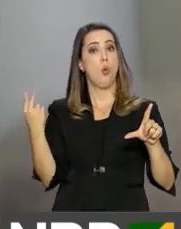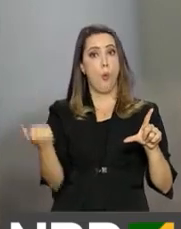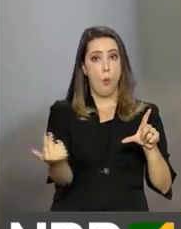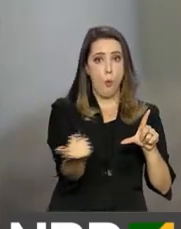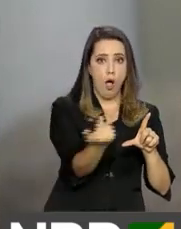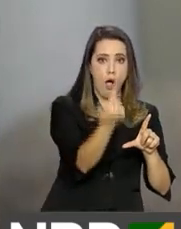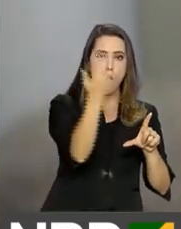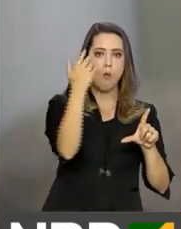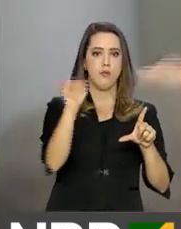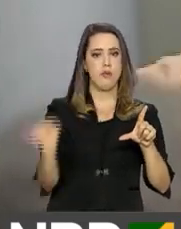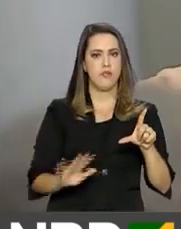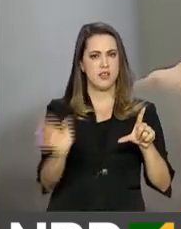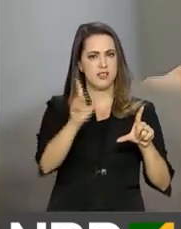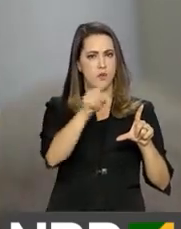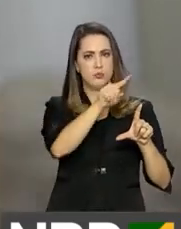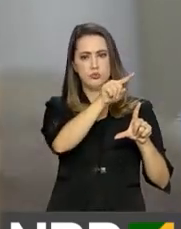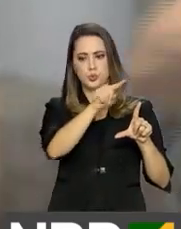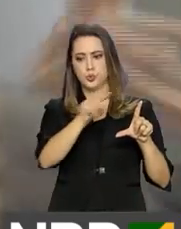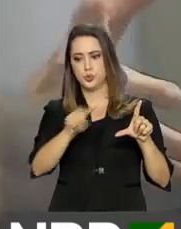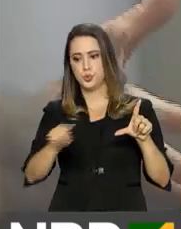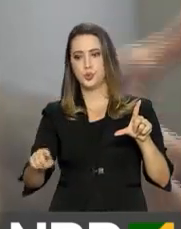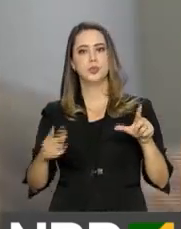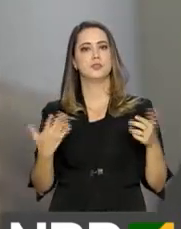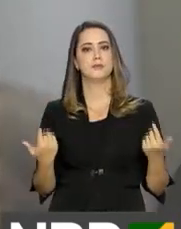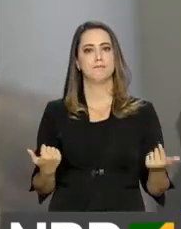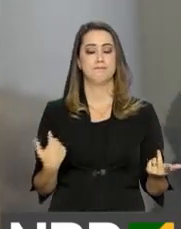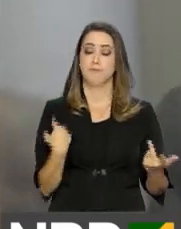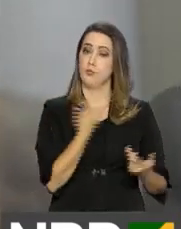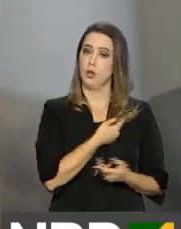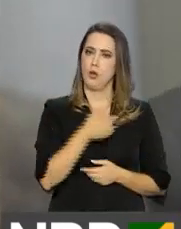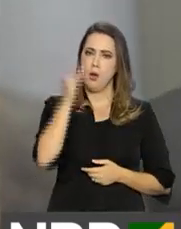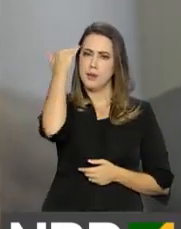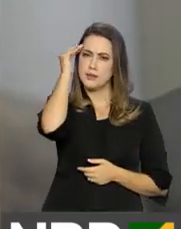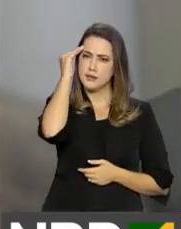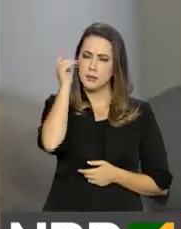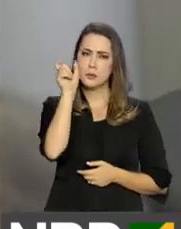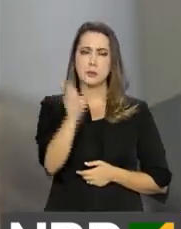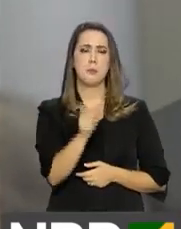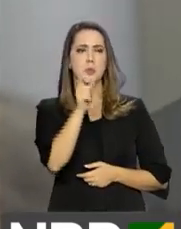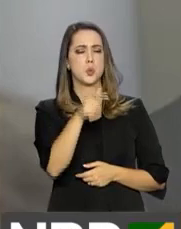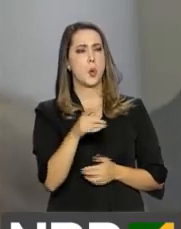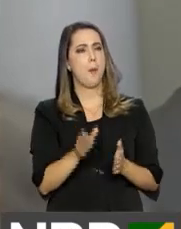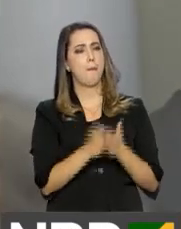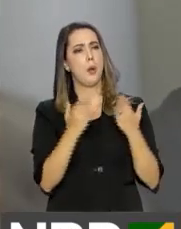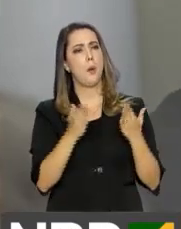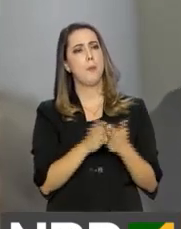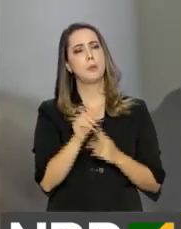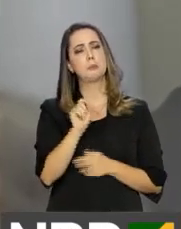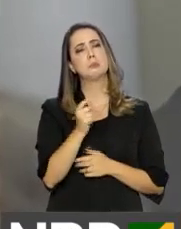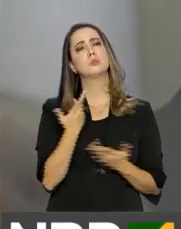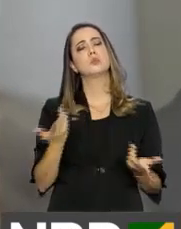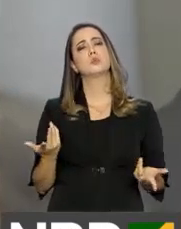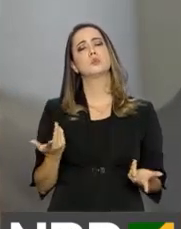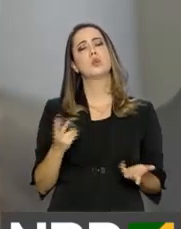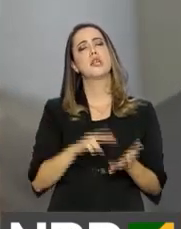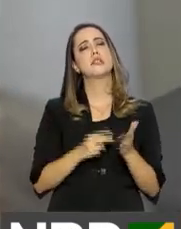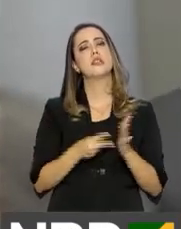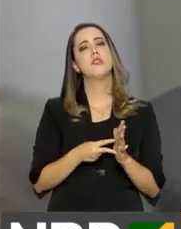foi produzida. E quando a gente diz isso, nós aqui entendemos. Mas para o mais pobre, isto significa valorização do seu